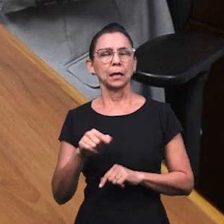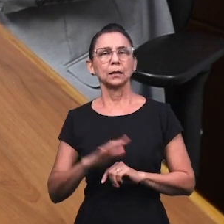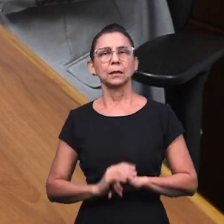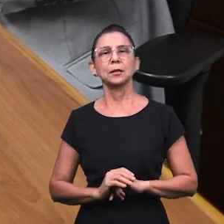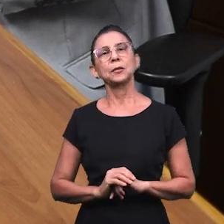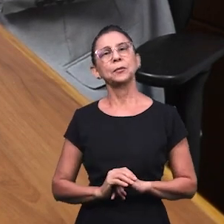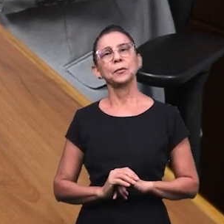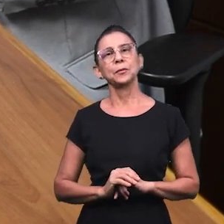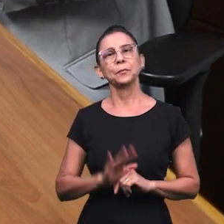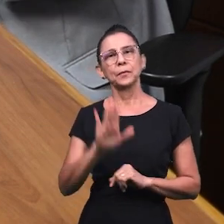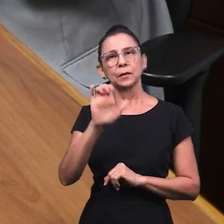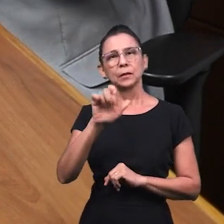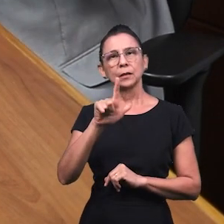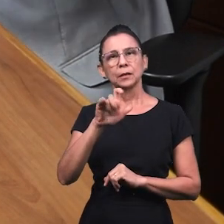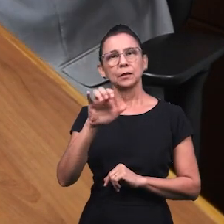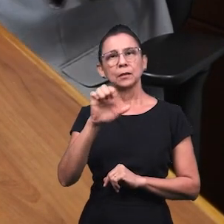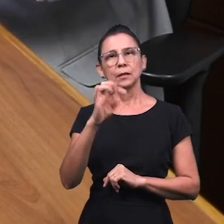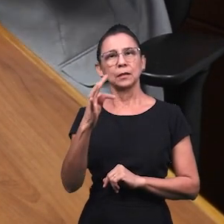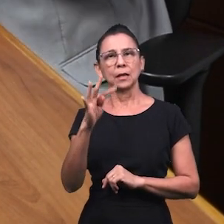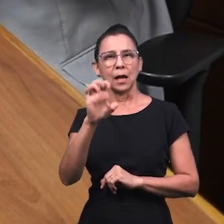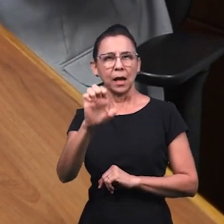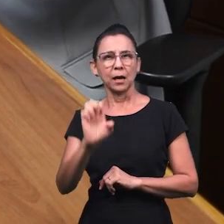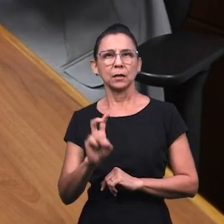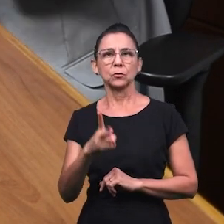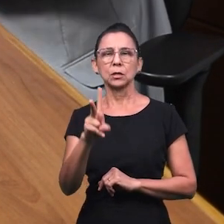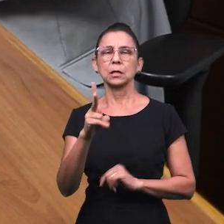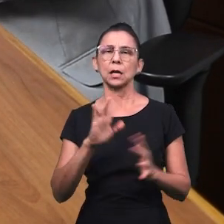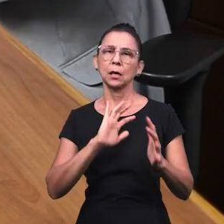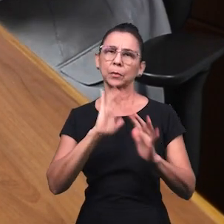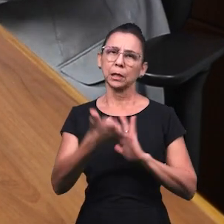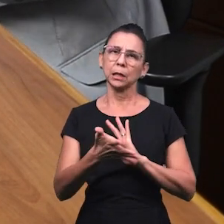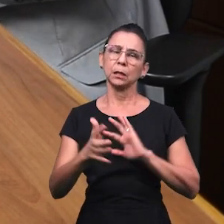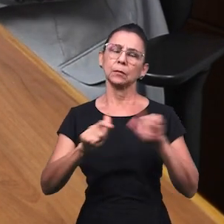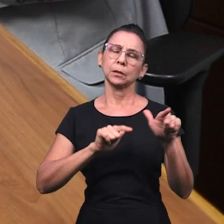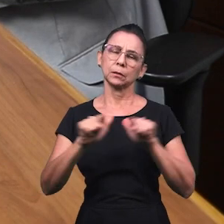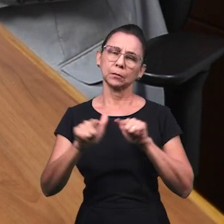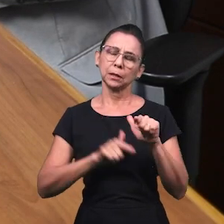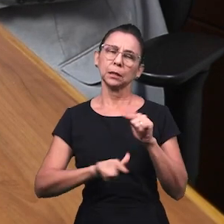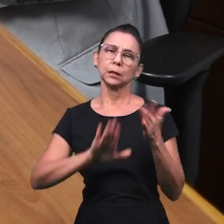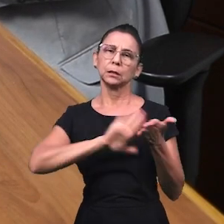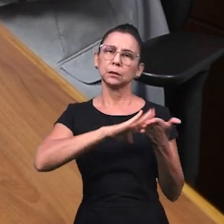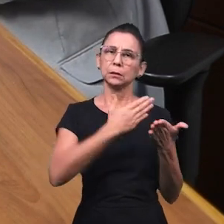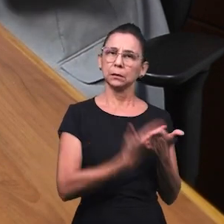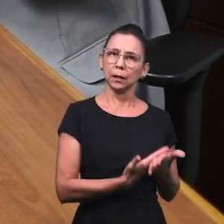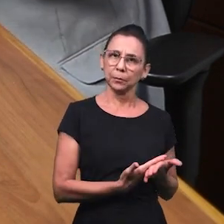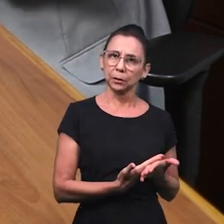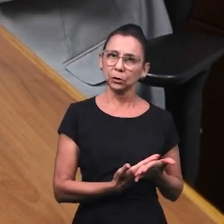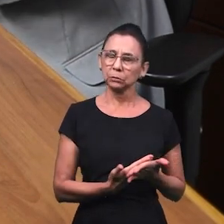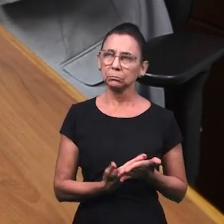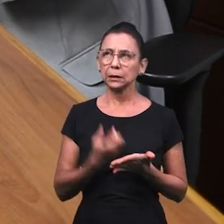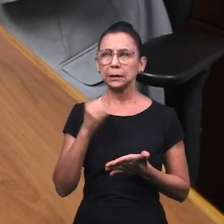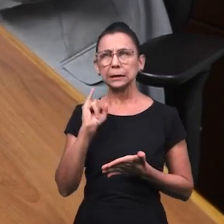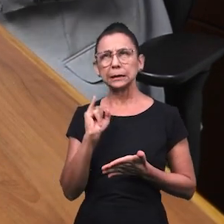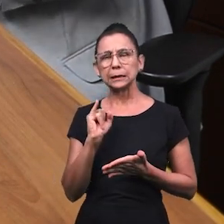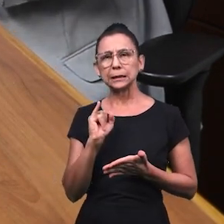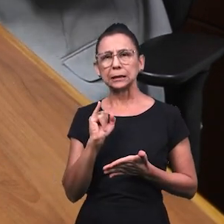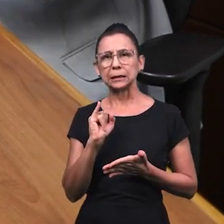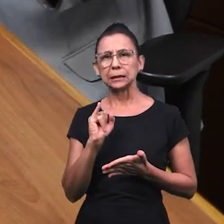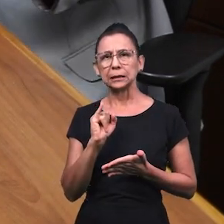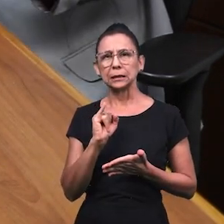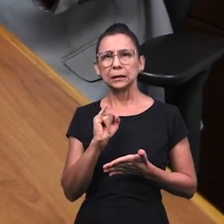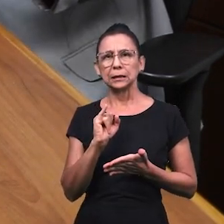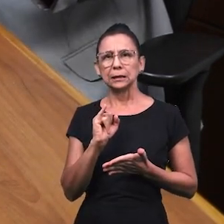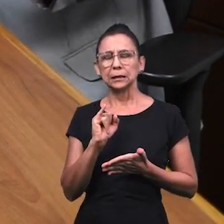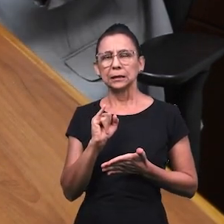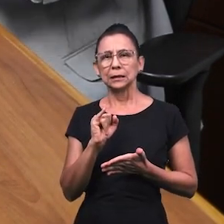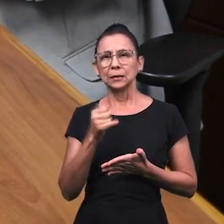nas transmissões, né, do satélite, fazendo a parte de interpretação de Libras. Então, se a Eliette está aqui, o assunto